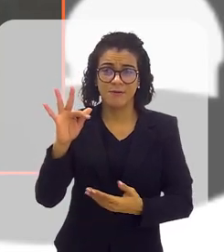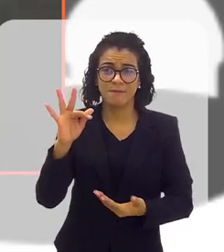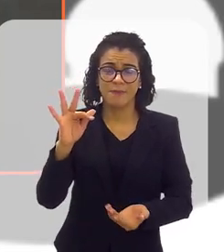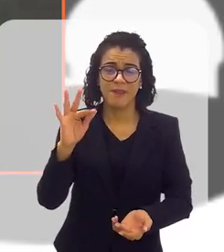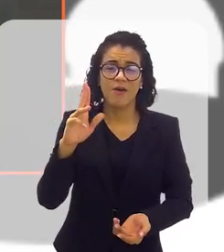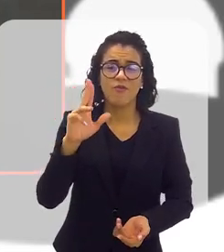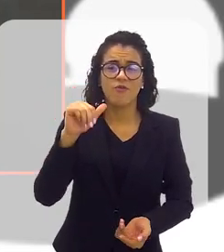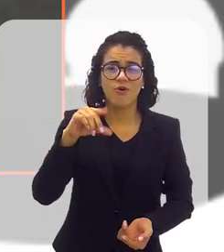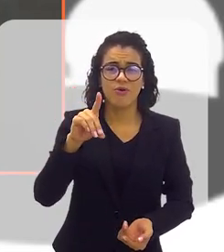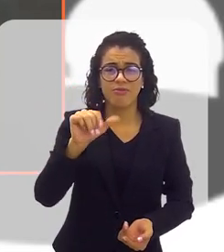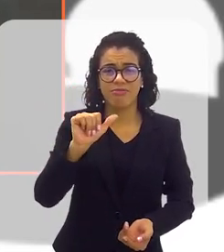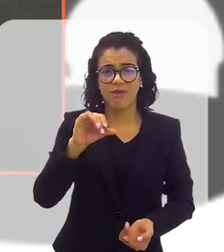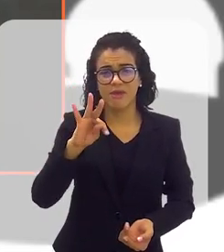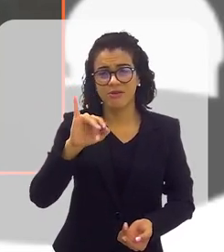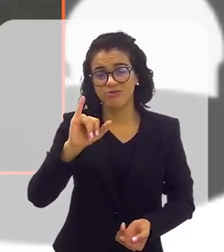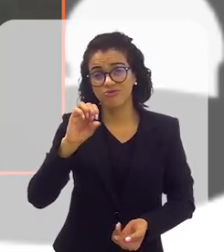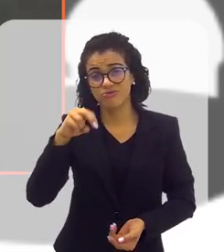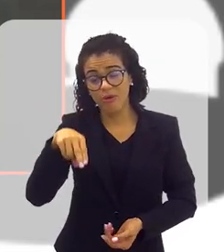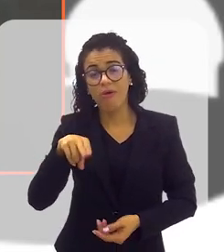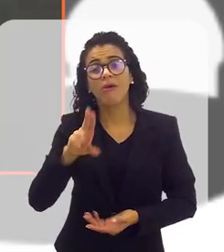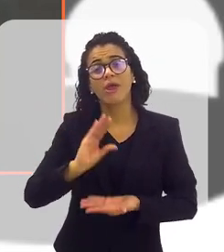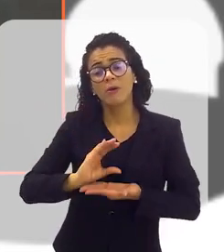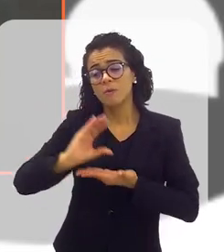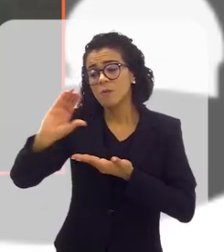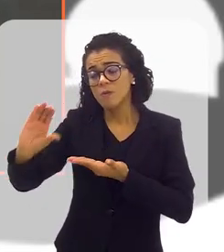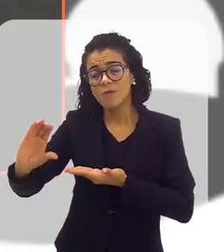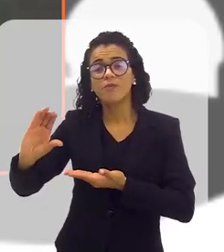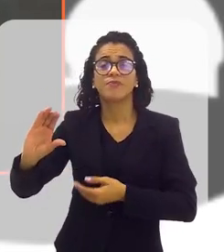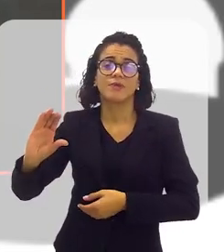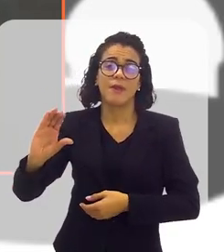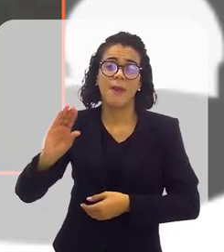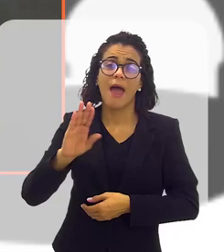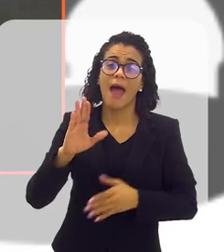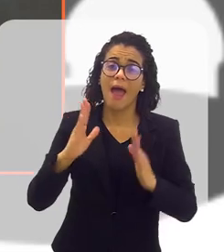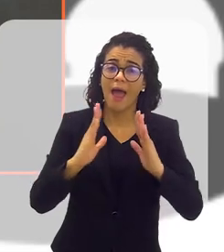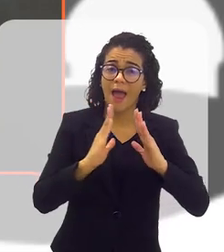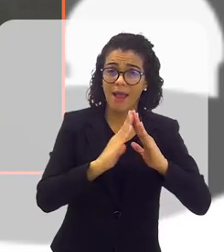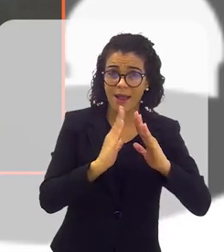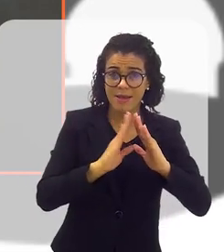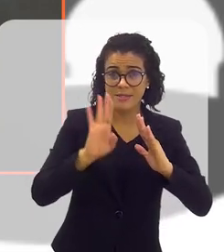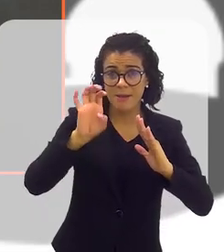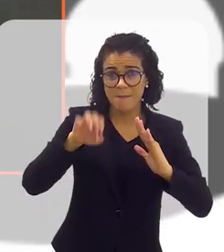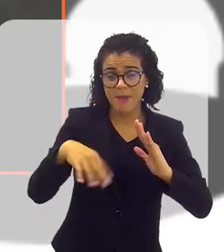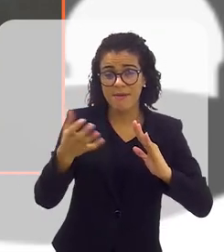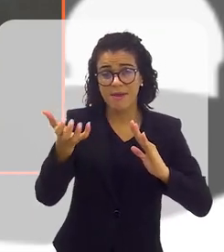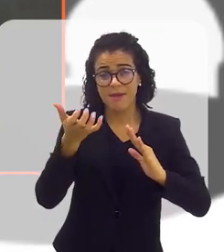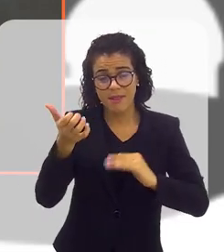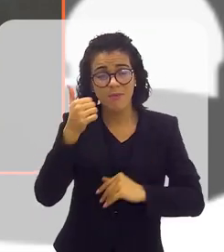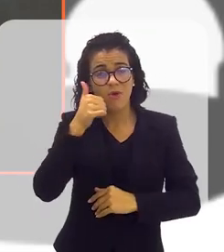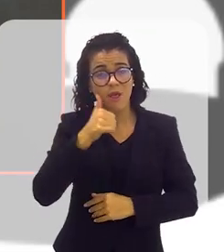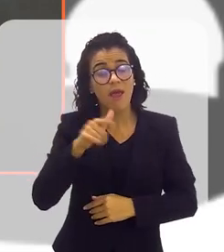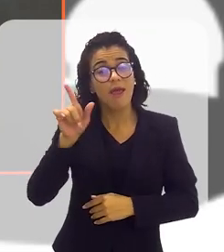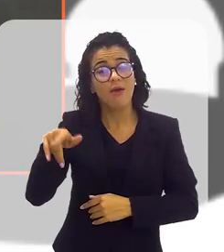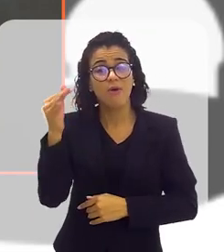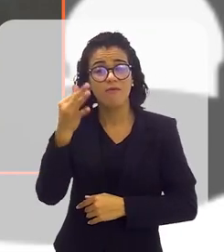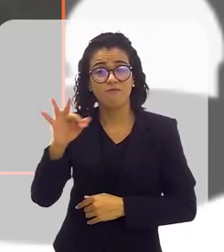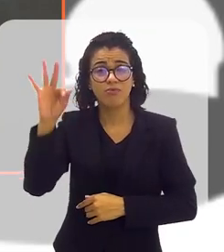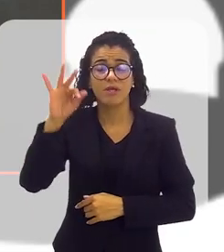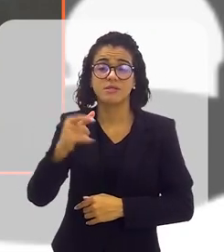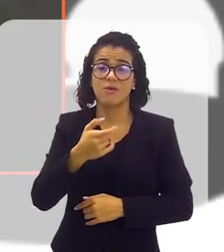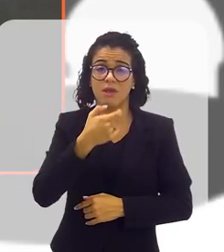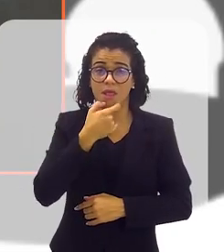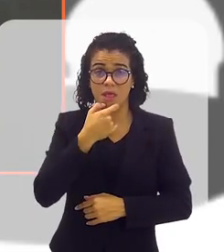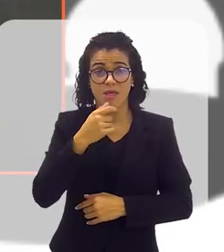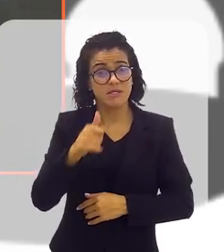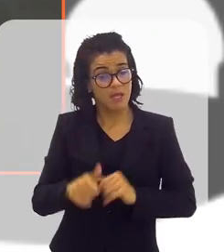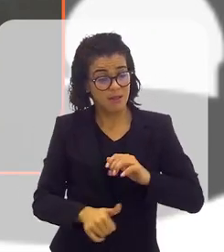Caring Family Foundation, que na verdade subsidia a Casa Bem Querer Mulher. É uma fundação inglesa presidida